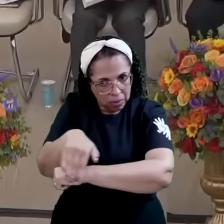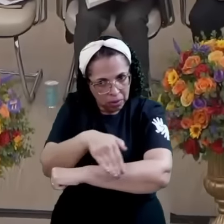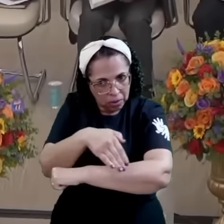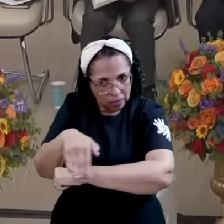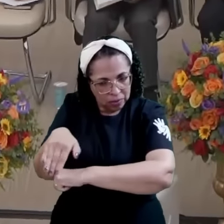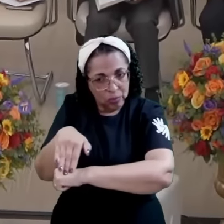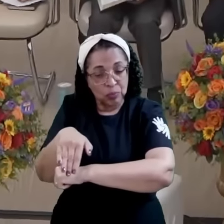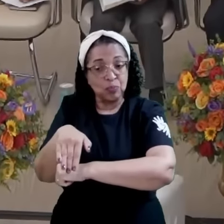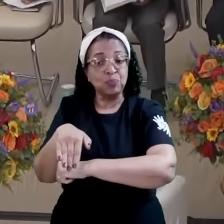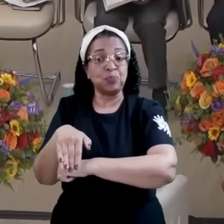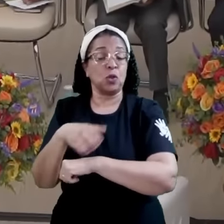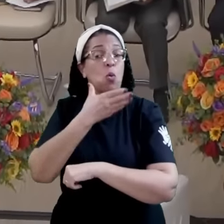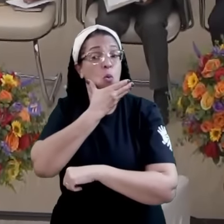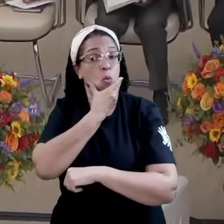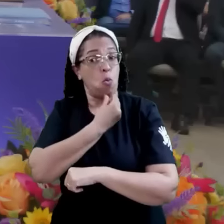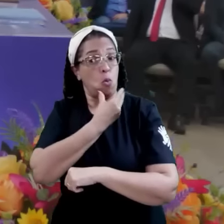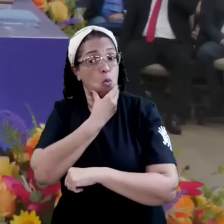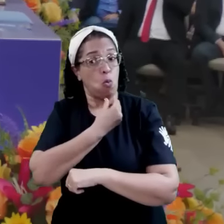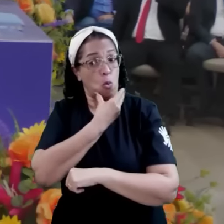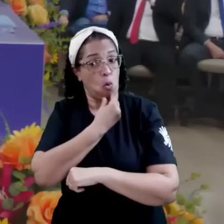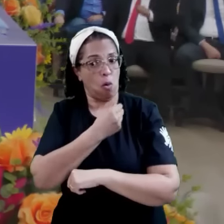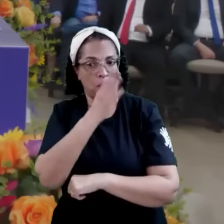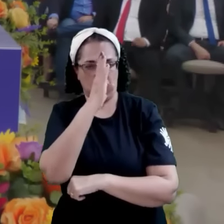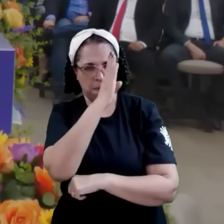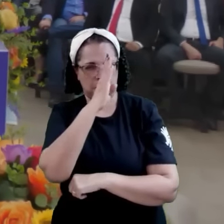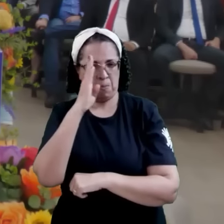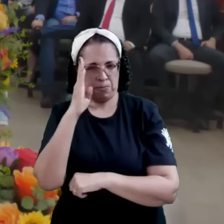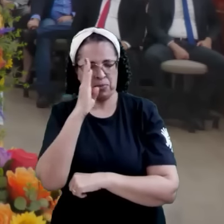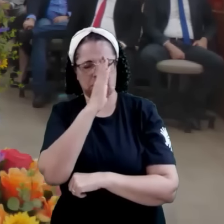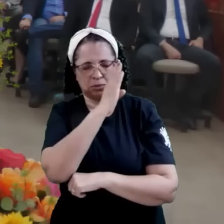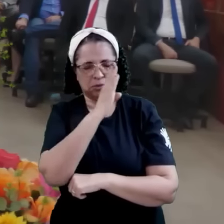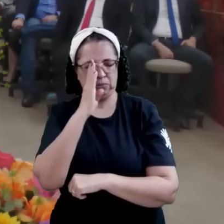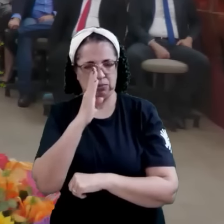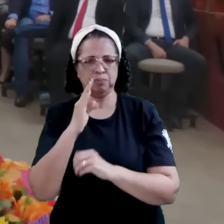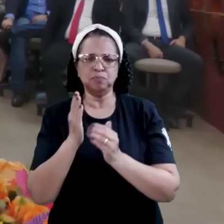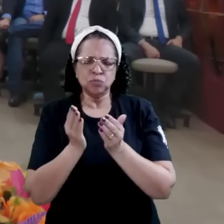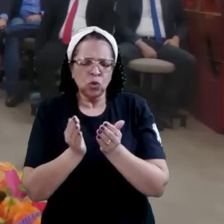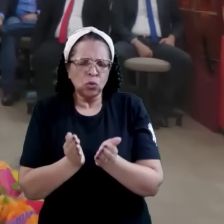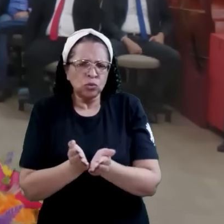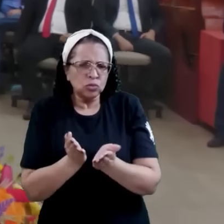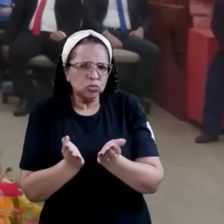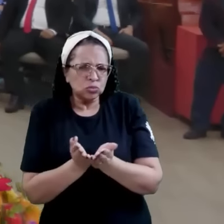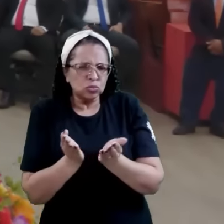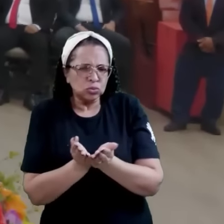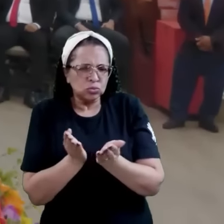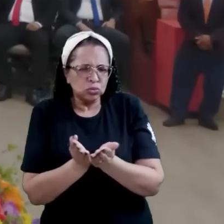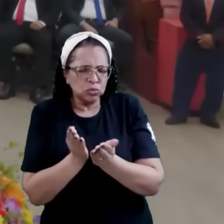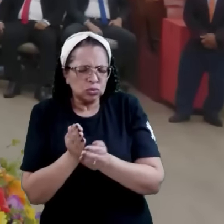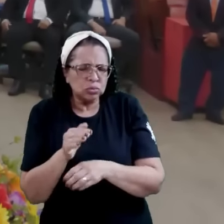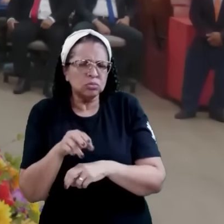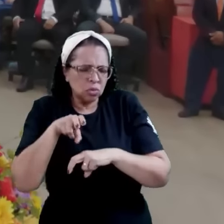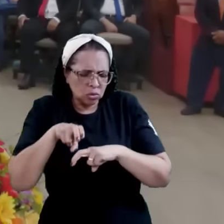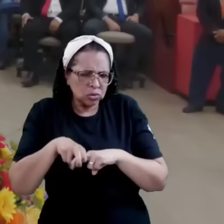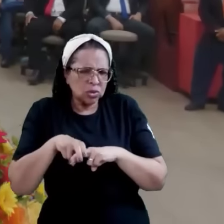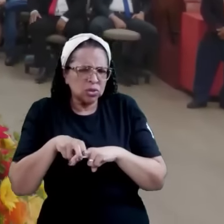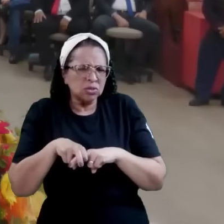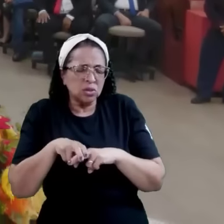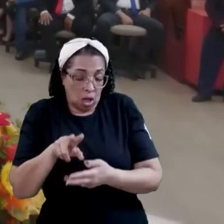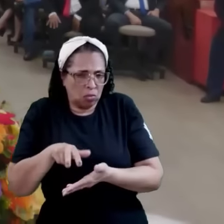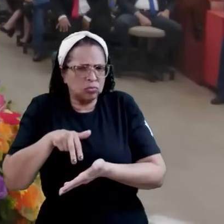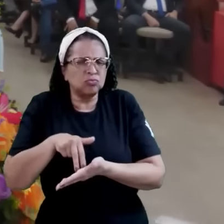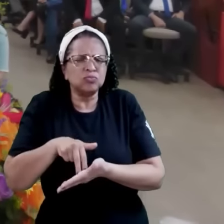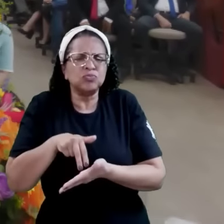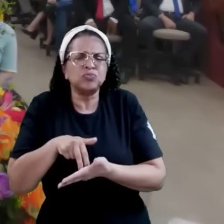que ele se calasse vamos vamos vamos colocar uma palavra aqui dá para você calar a boca ô Baru fala fala